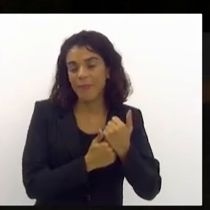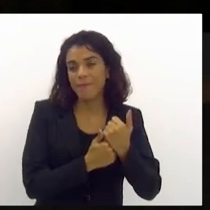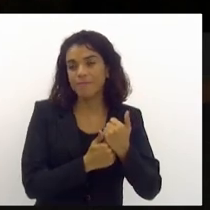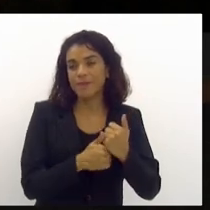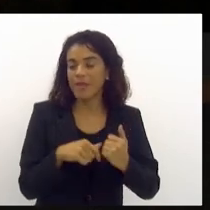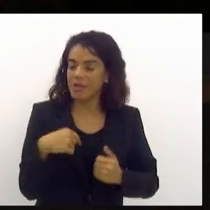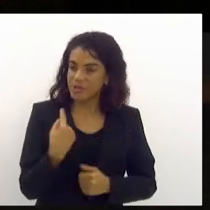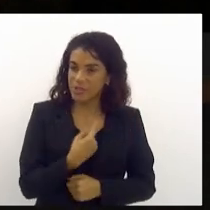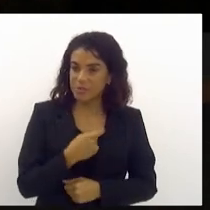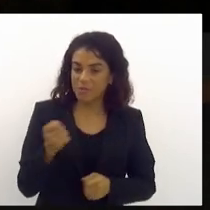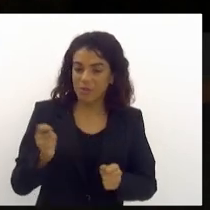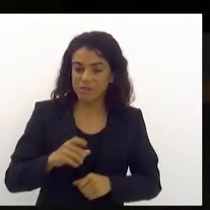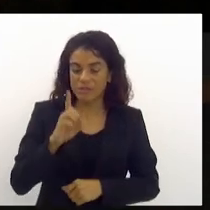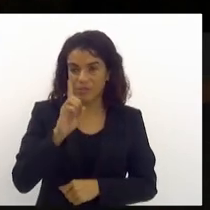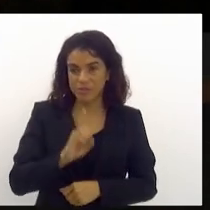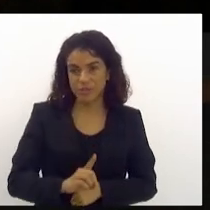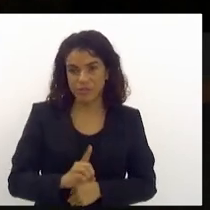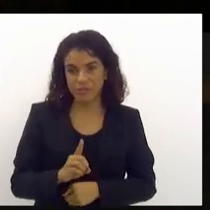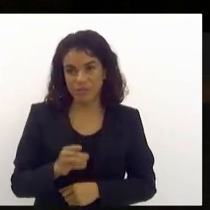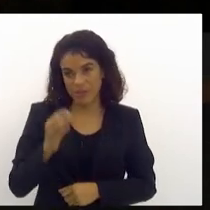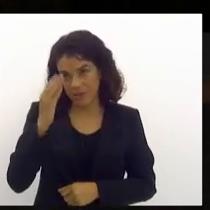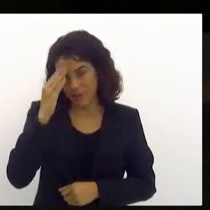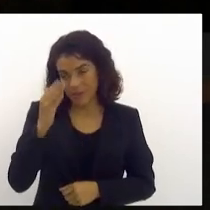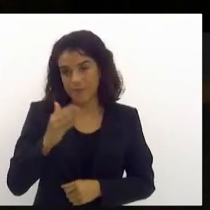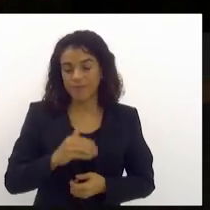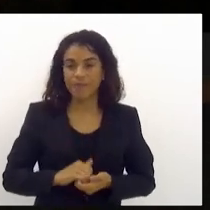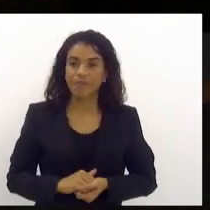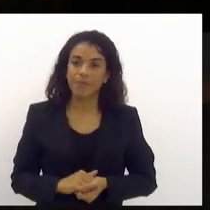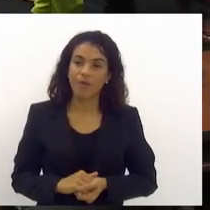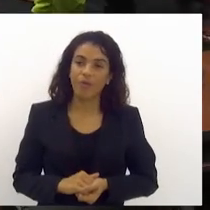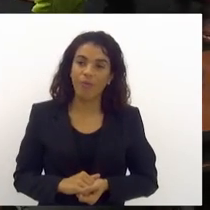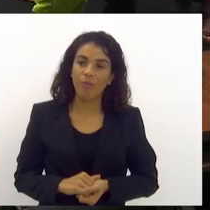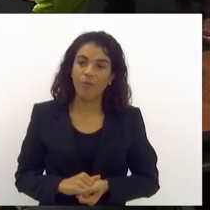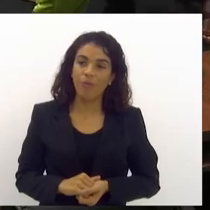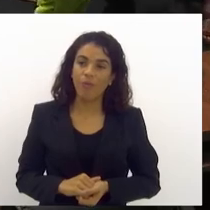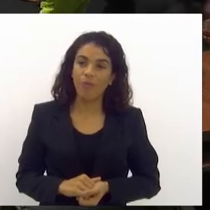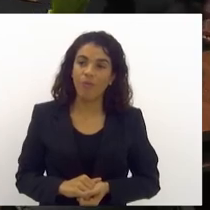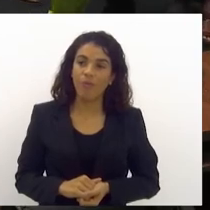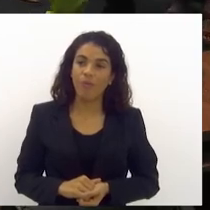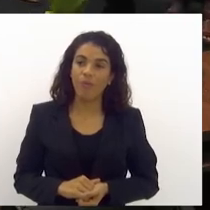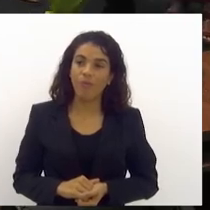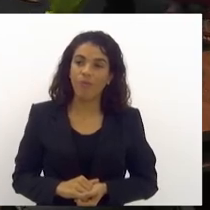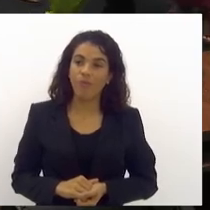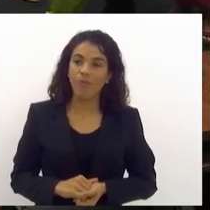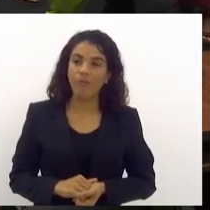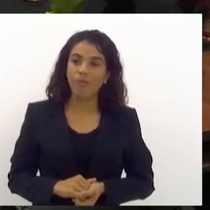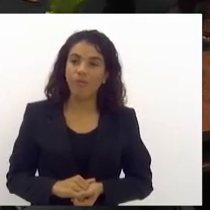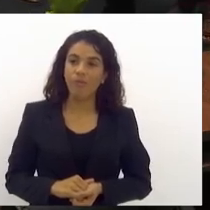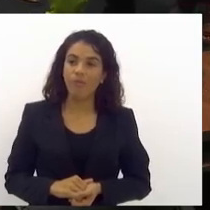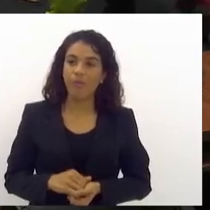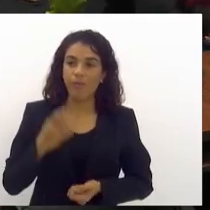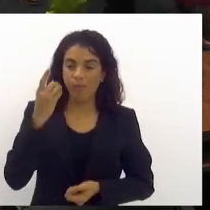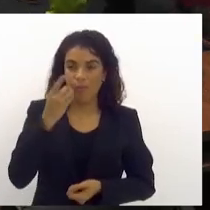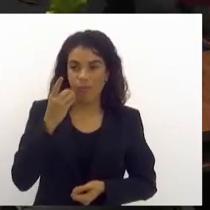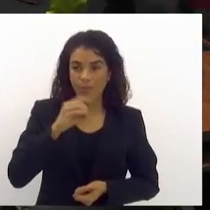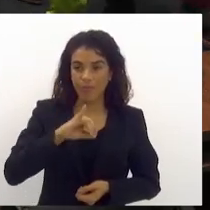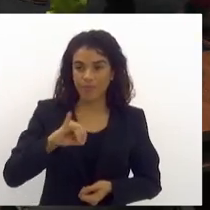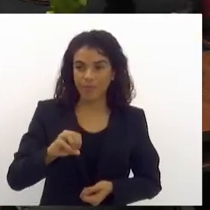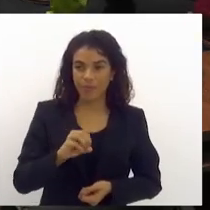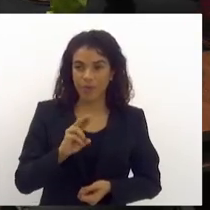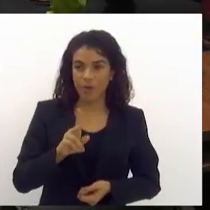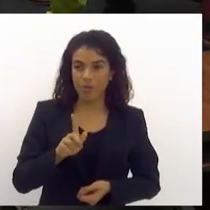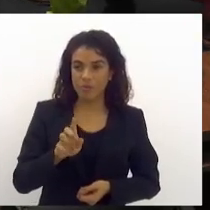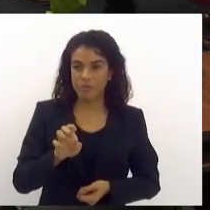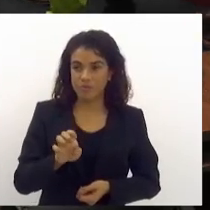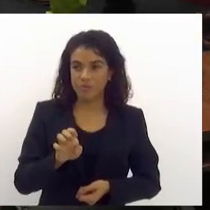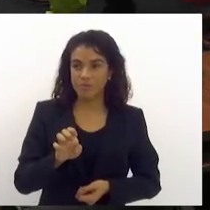gente possa ter esse direito, tá, presidente? Muito obrigado, presidente. Muito obrigado pelas palavras, deputado Brazão. Deputado Jorge Felipe Neto. pedir a Vossa Excelência uma